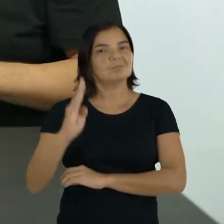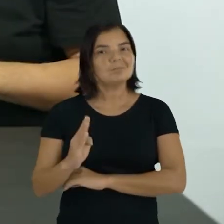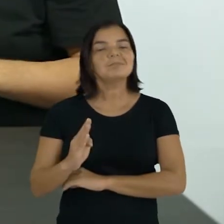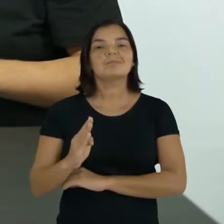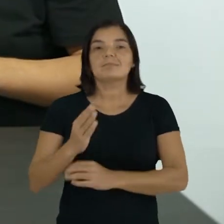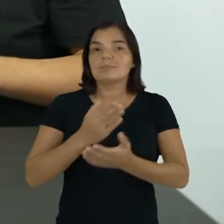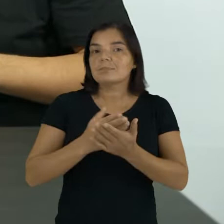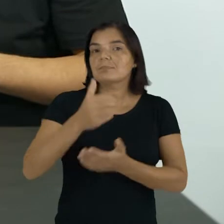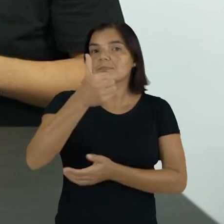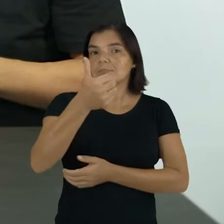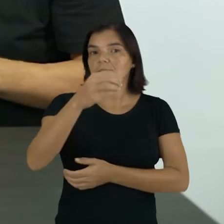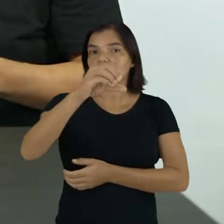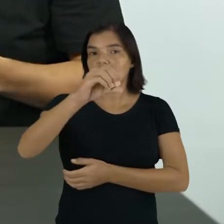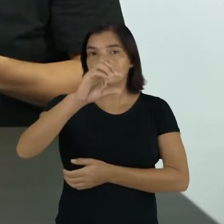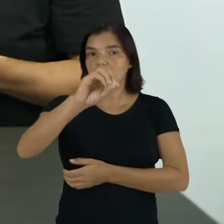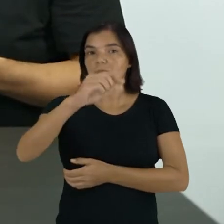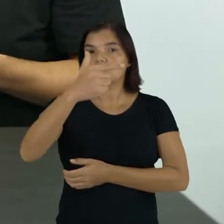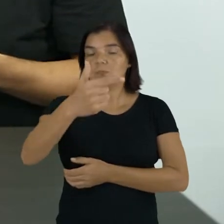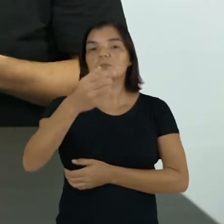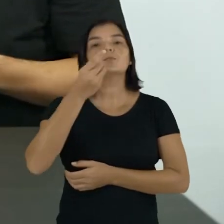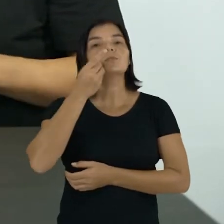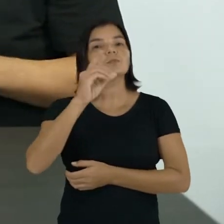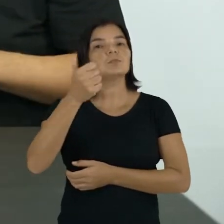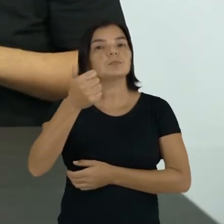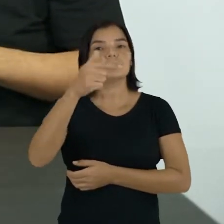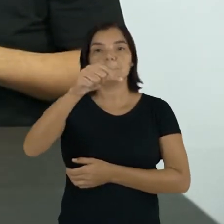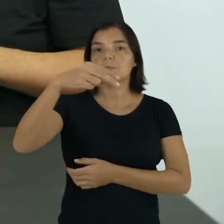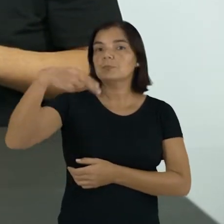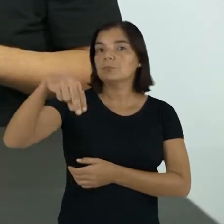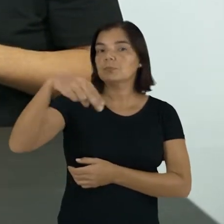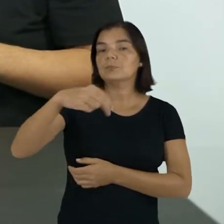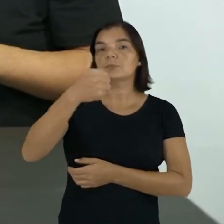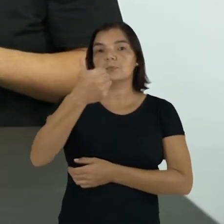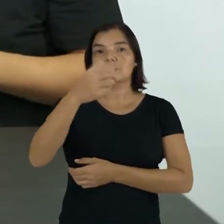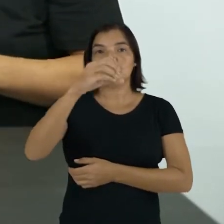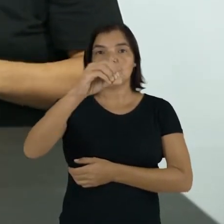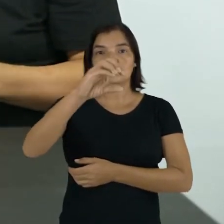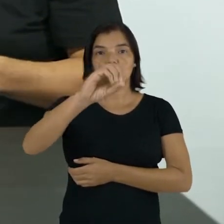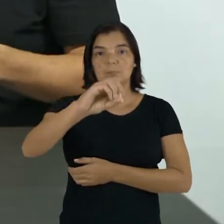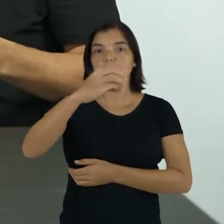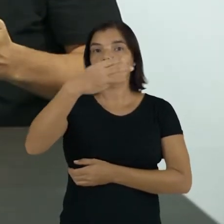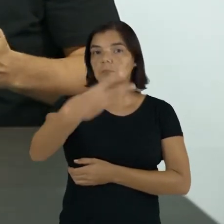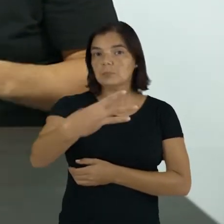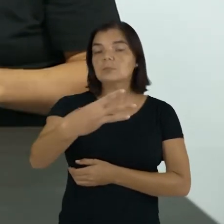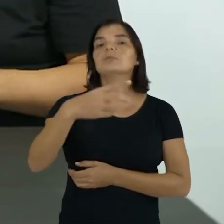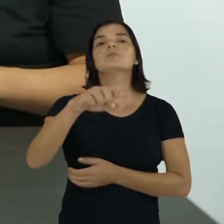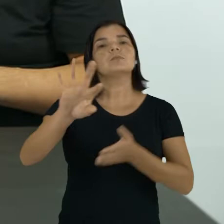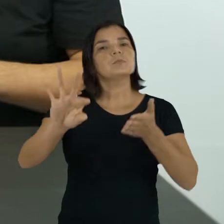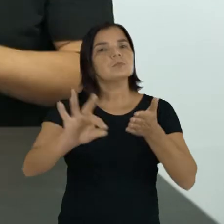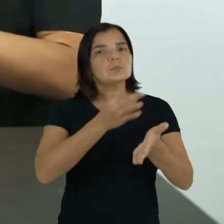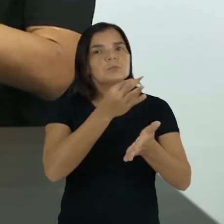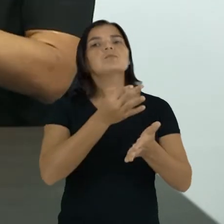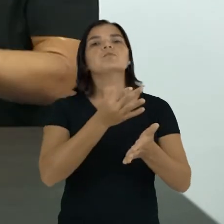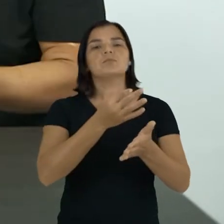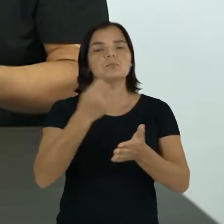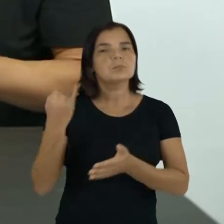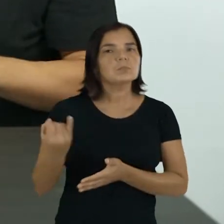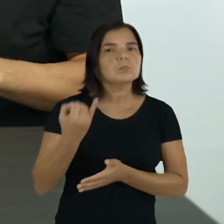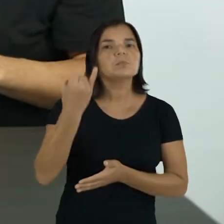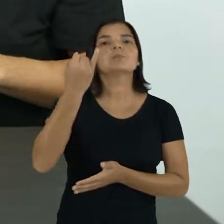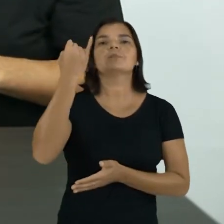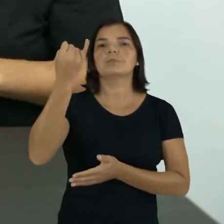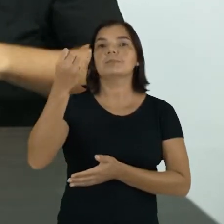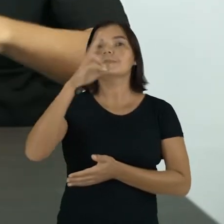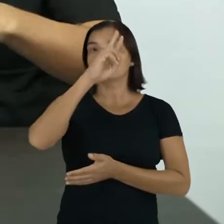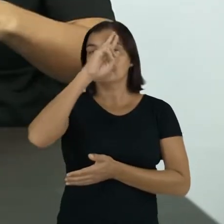A partir do ano de 1902, no dia 17 de novembro de 1903, foi assinado esse tratado muito importante para a